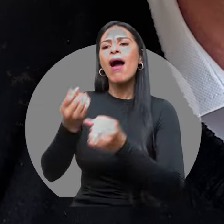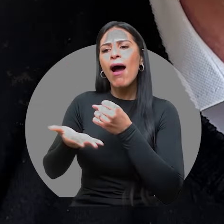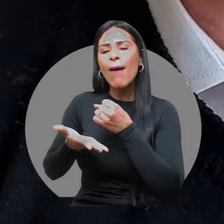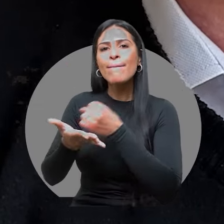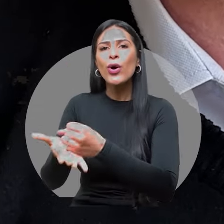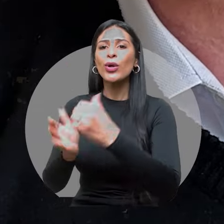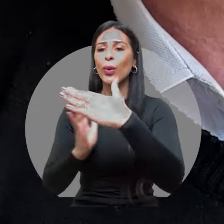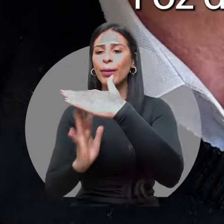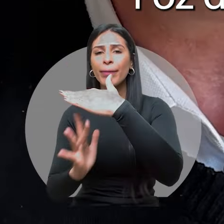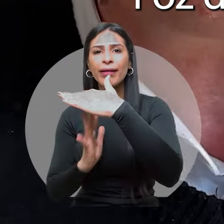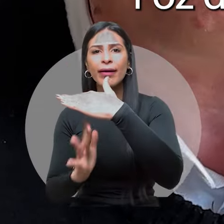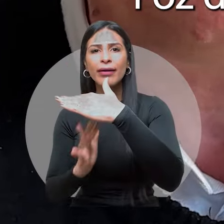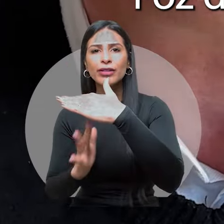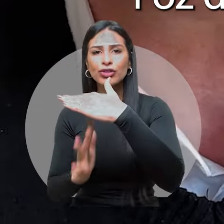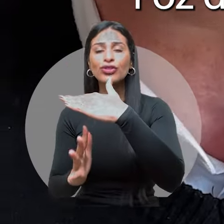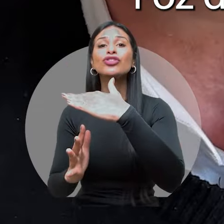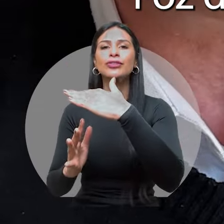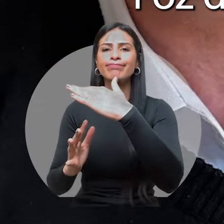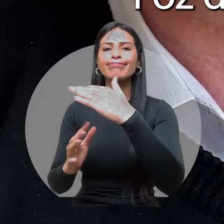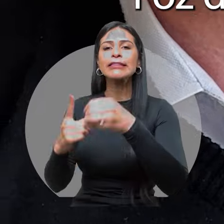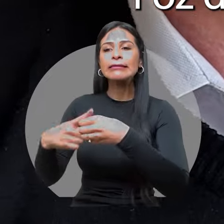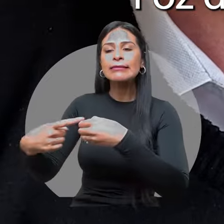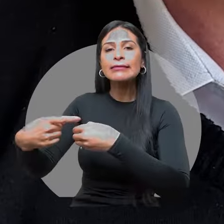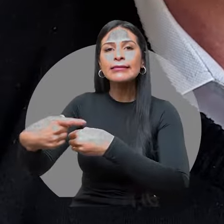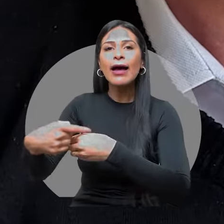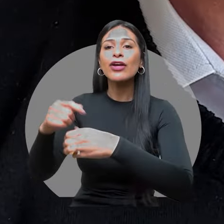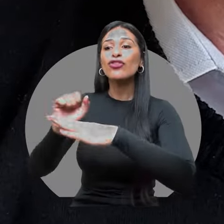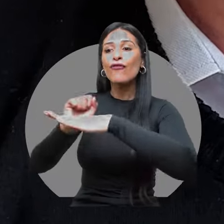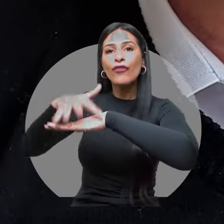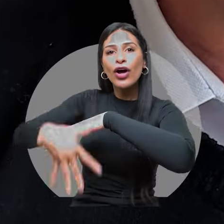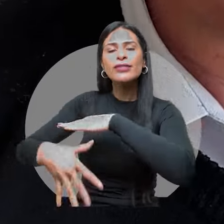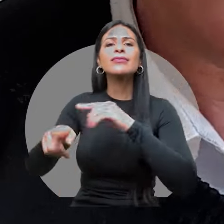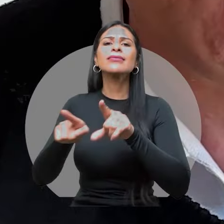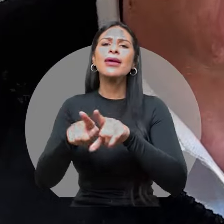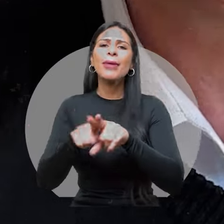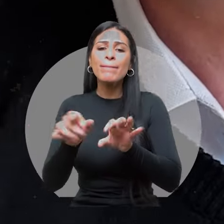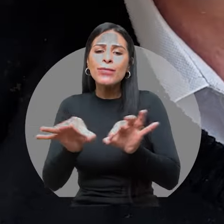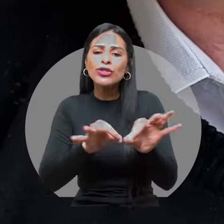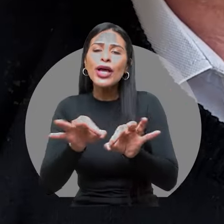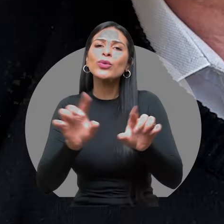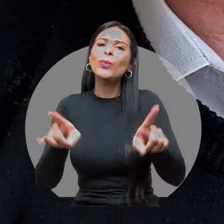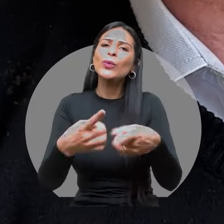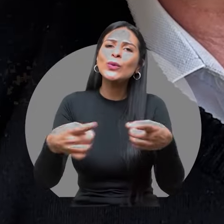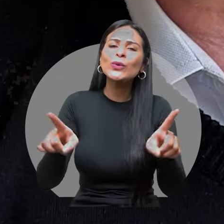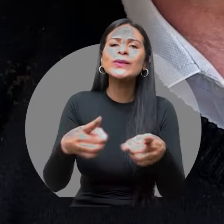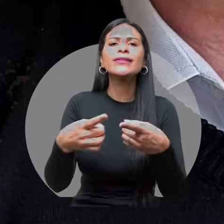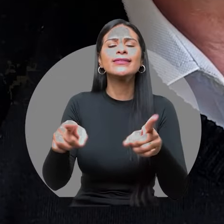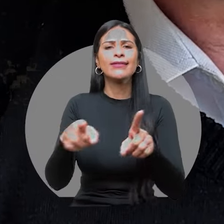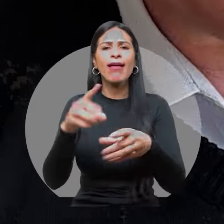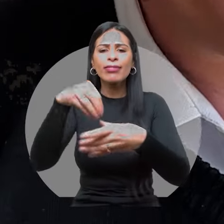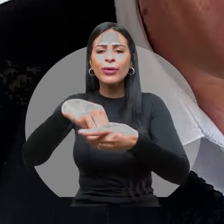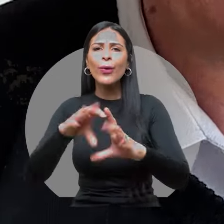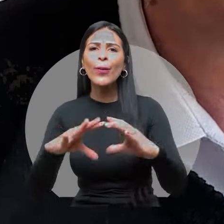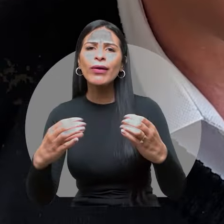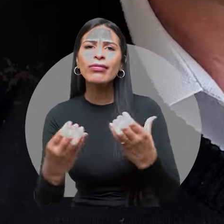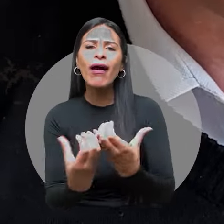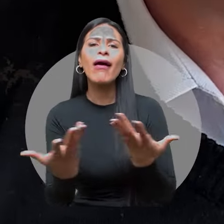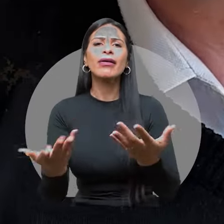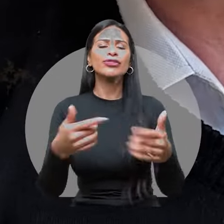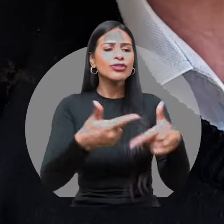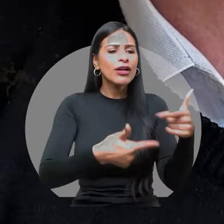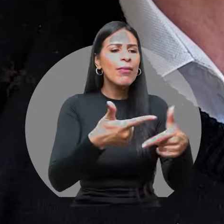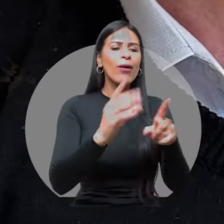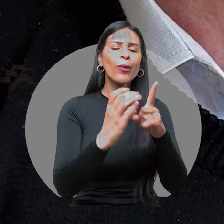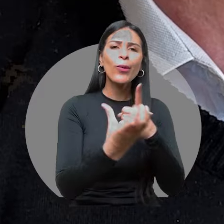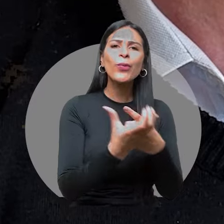Amparo a Imigrantes, Mãos Vivas em Foz do Iguaçu. Projetos de música em comunidades. Trabalho com o